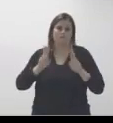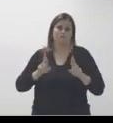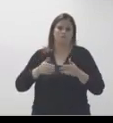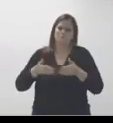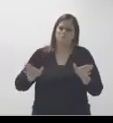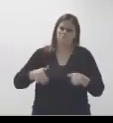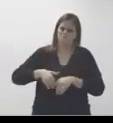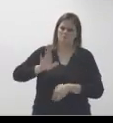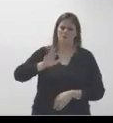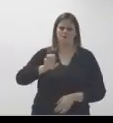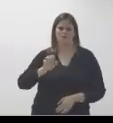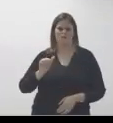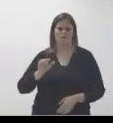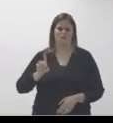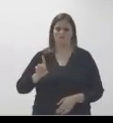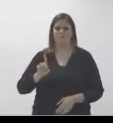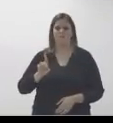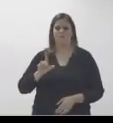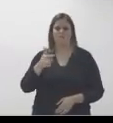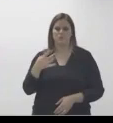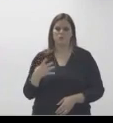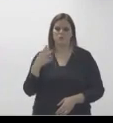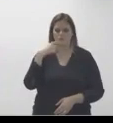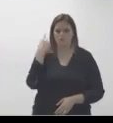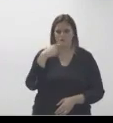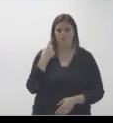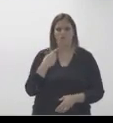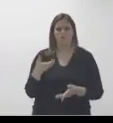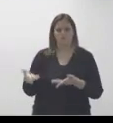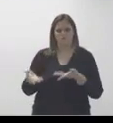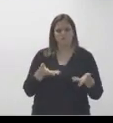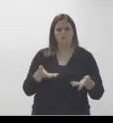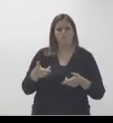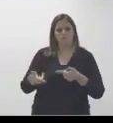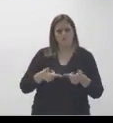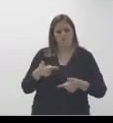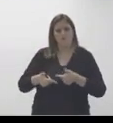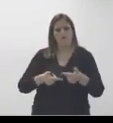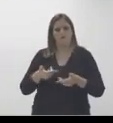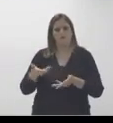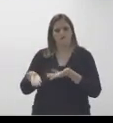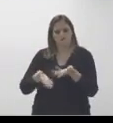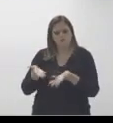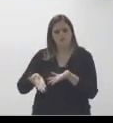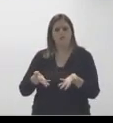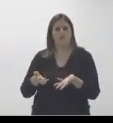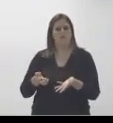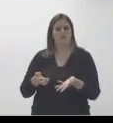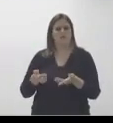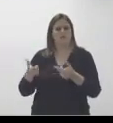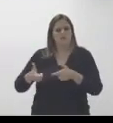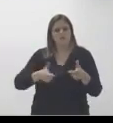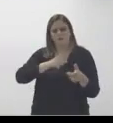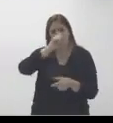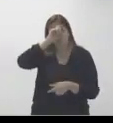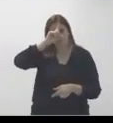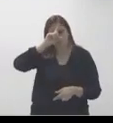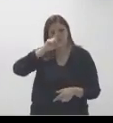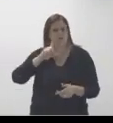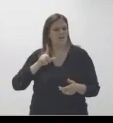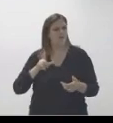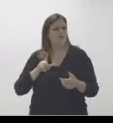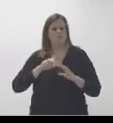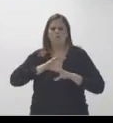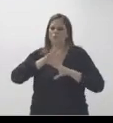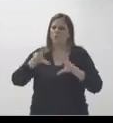horas nós somos demais consultórios na de rua nossa mais unidades de acolhimento são mais de 30 nações hospitais gerais enfim